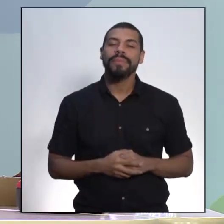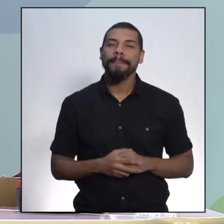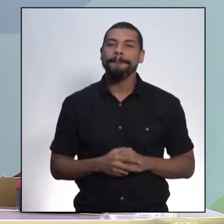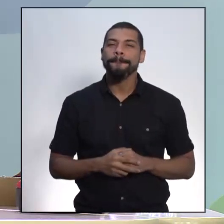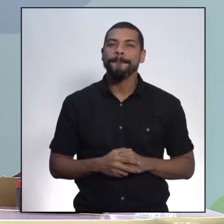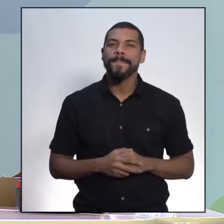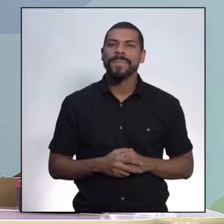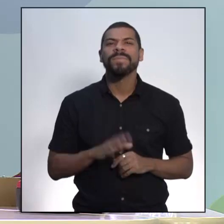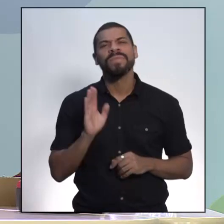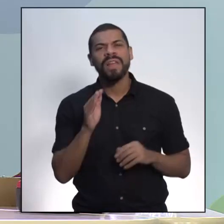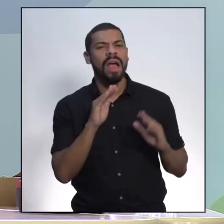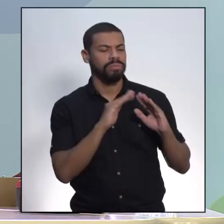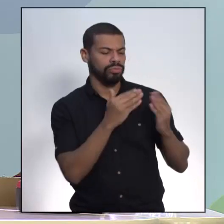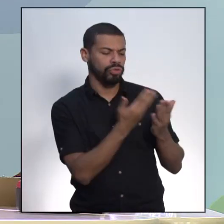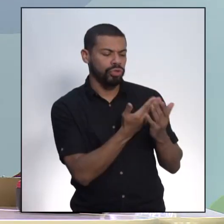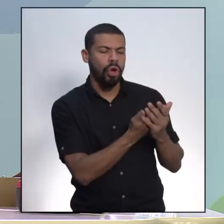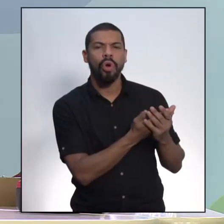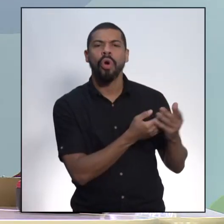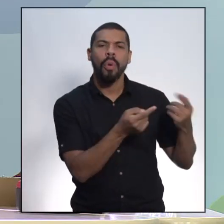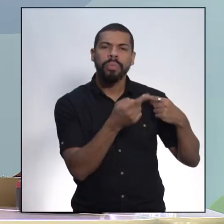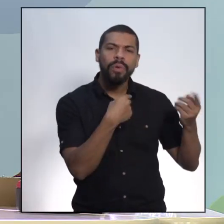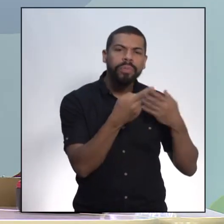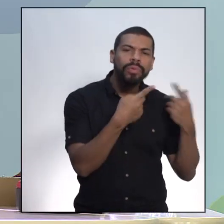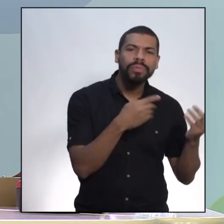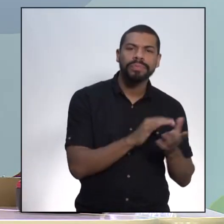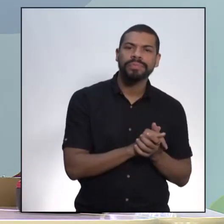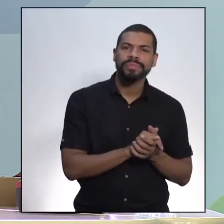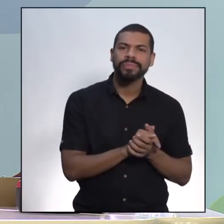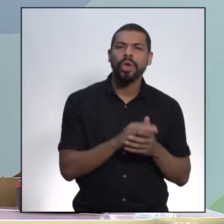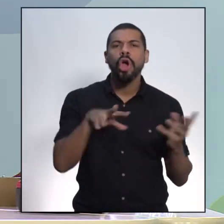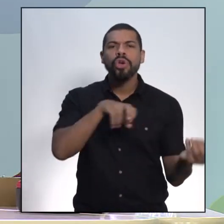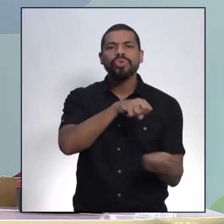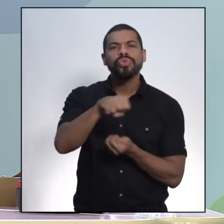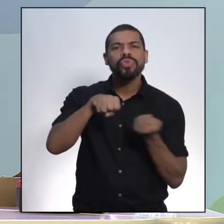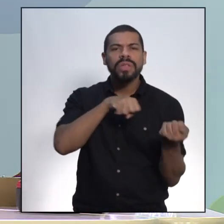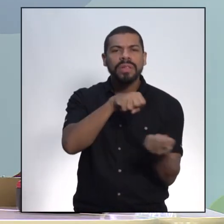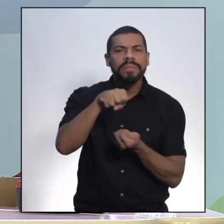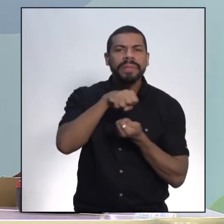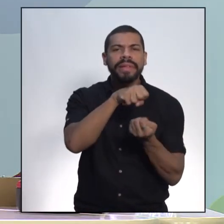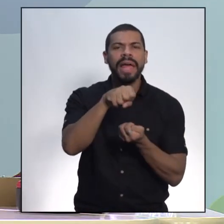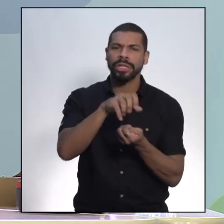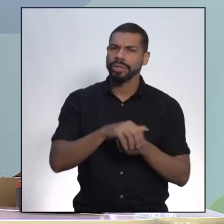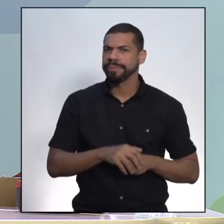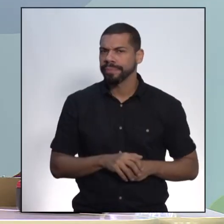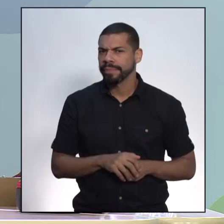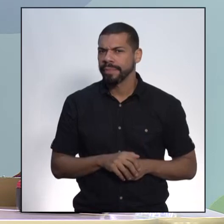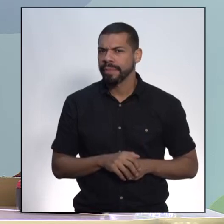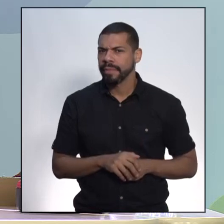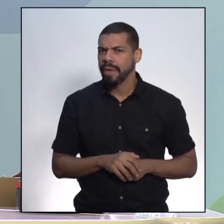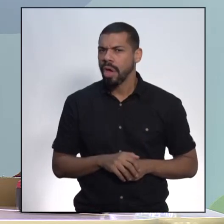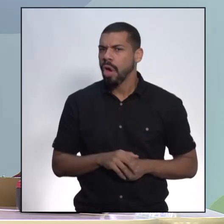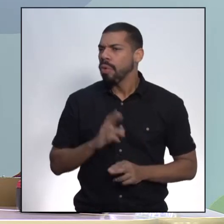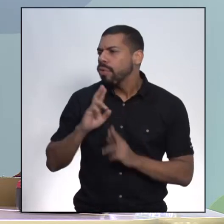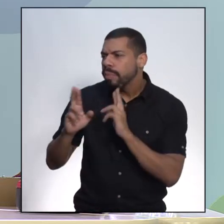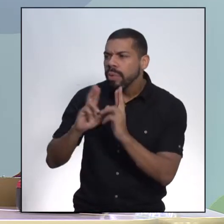certeza já discutiram na escola, é a questão da sustentabilidade. Né? Então, enquanto vocês respondem, eu vou falar um pouquinho aí da